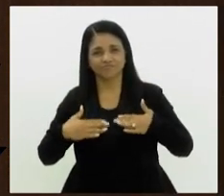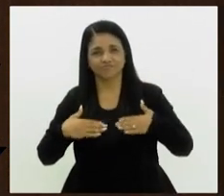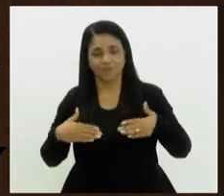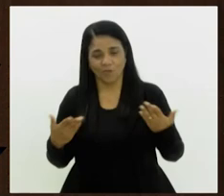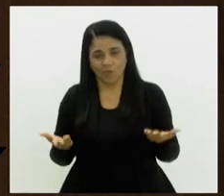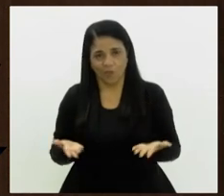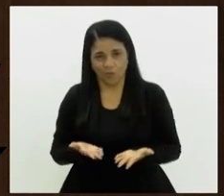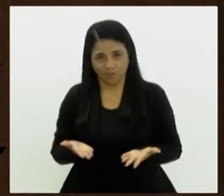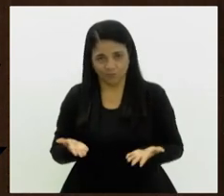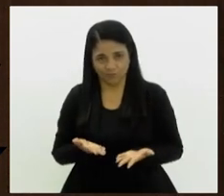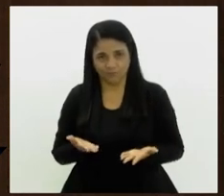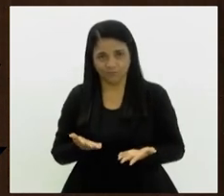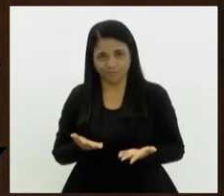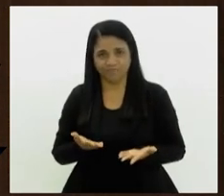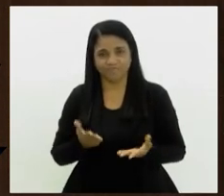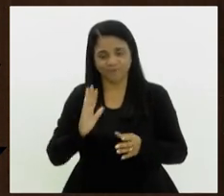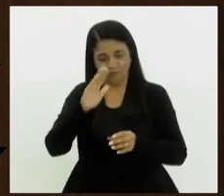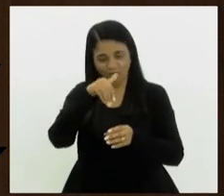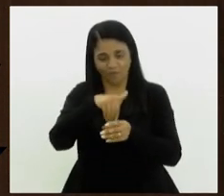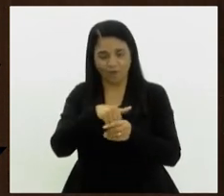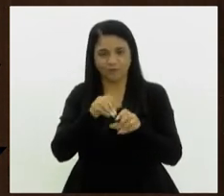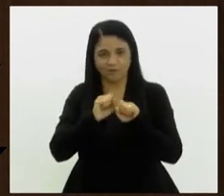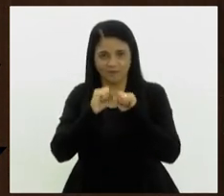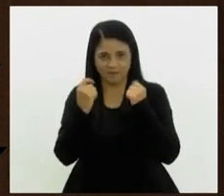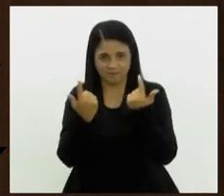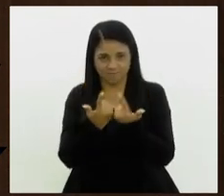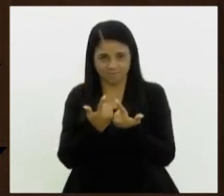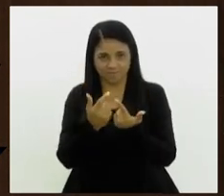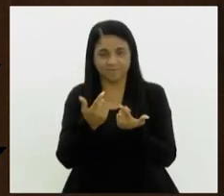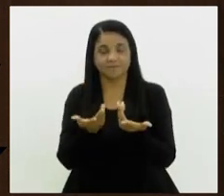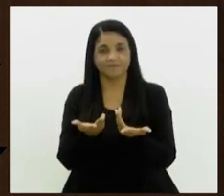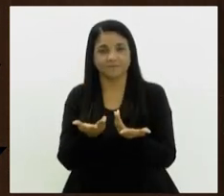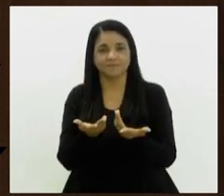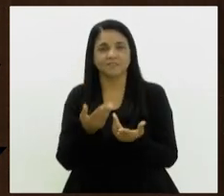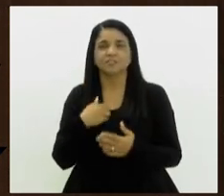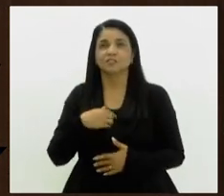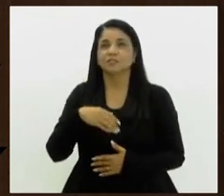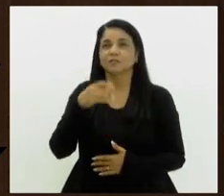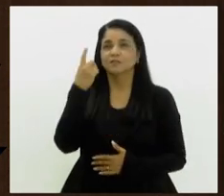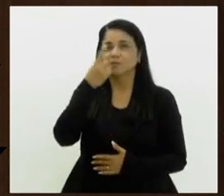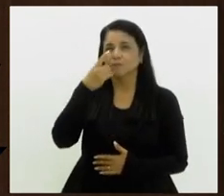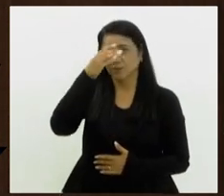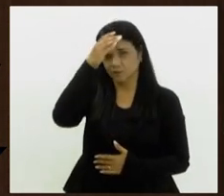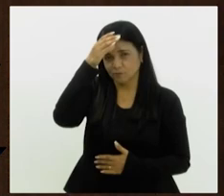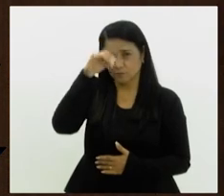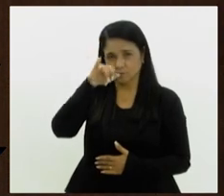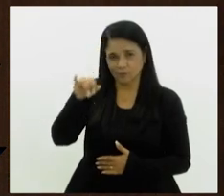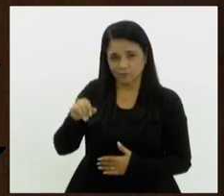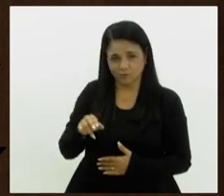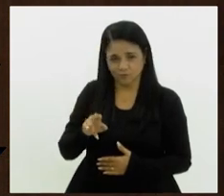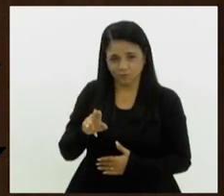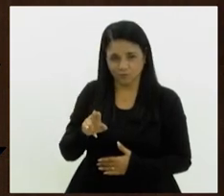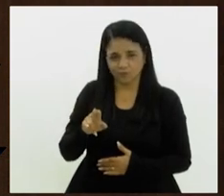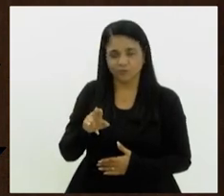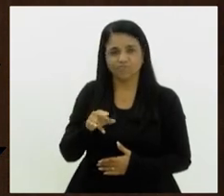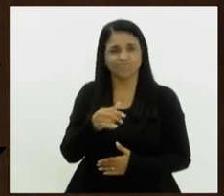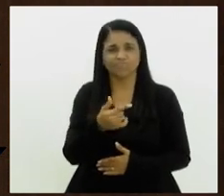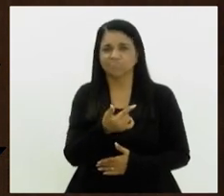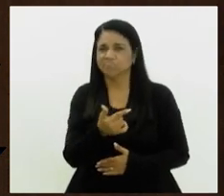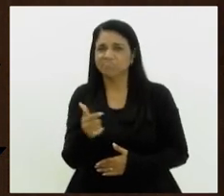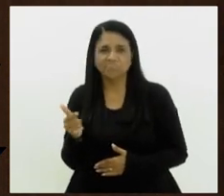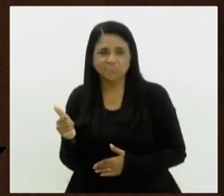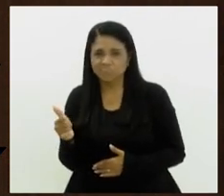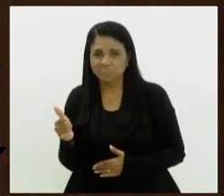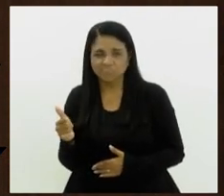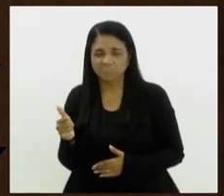dias de hoje na Assembleia Legislativa. A deputada Tia Ju não teve,